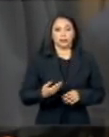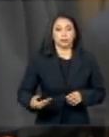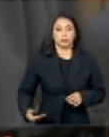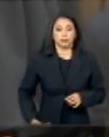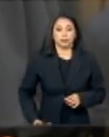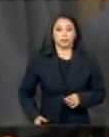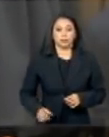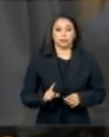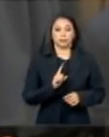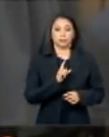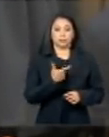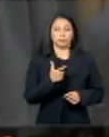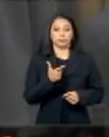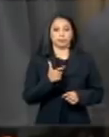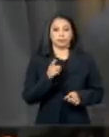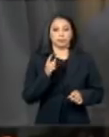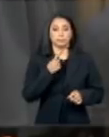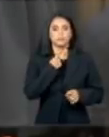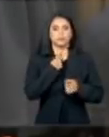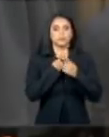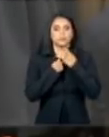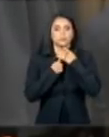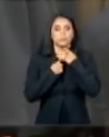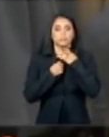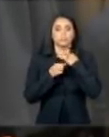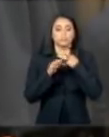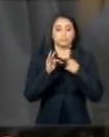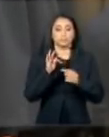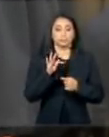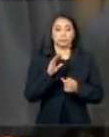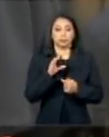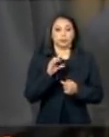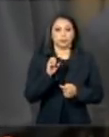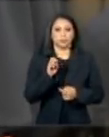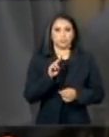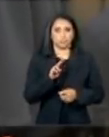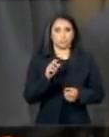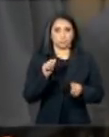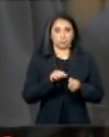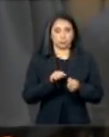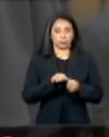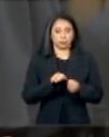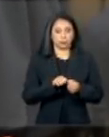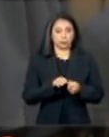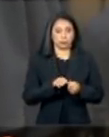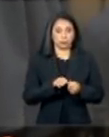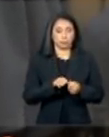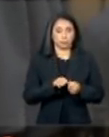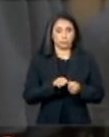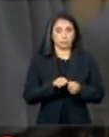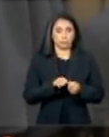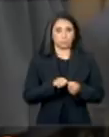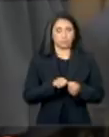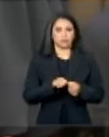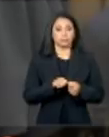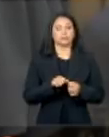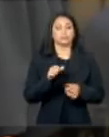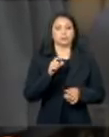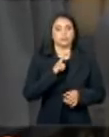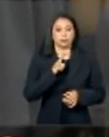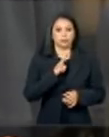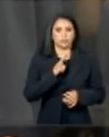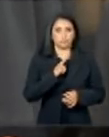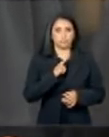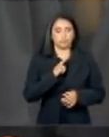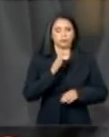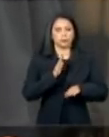conjugam as vontades da administração do tribunal de contas para concedê la são atos distintos e praticados no manejo de competências